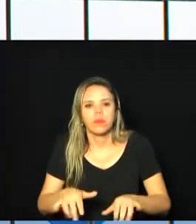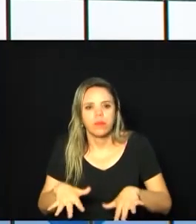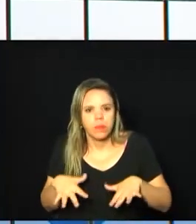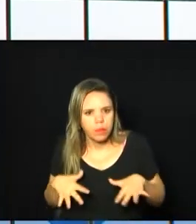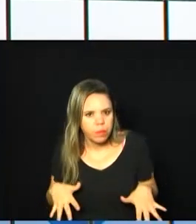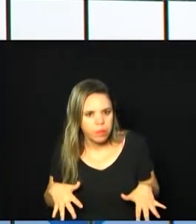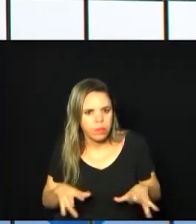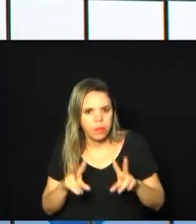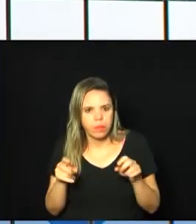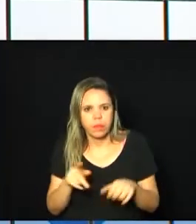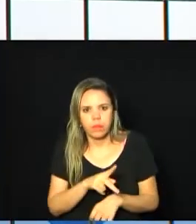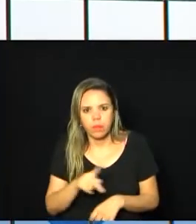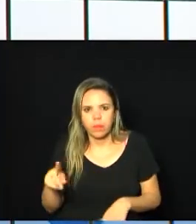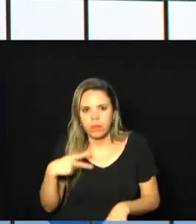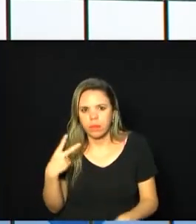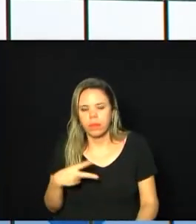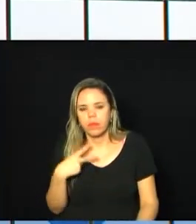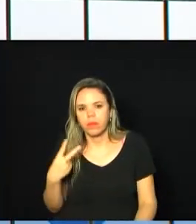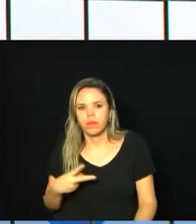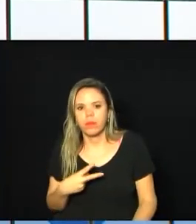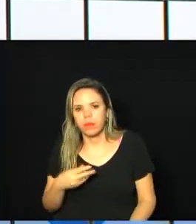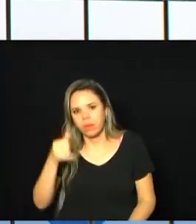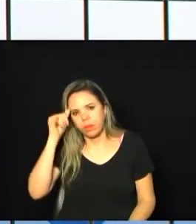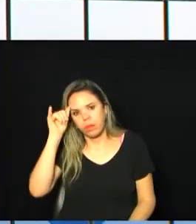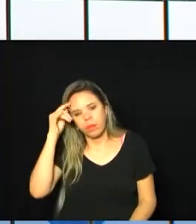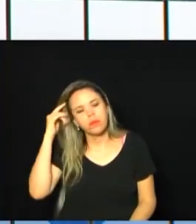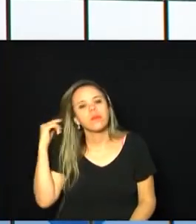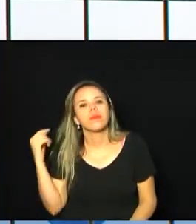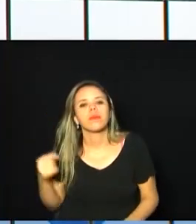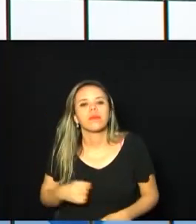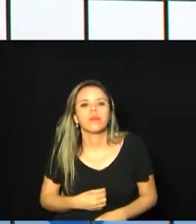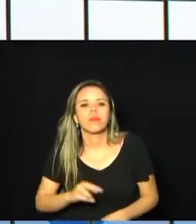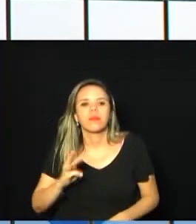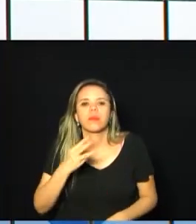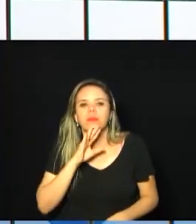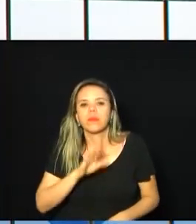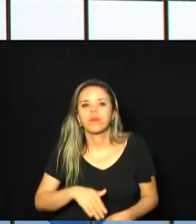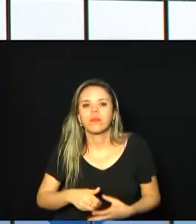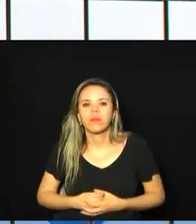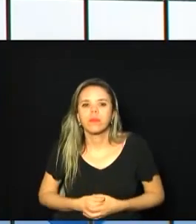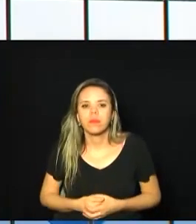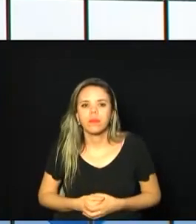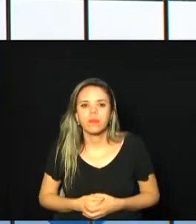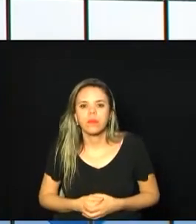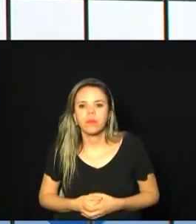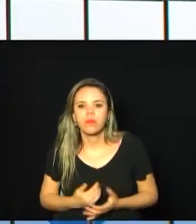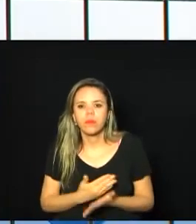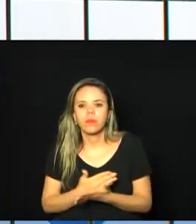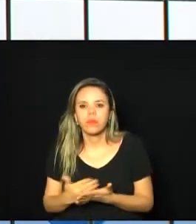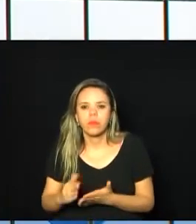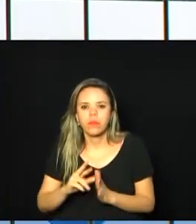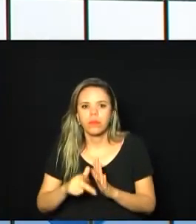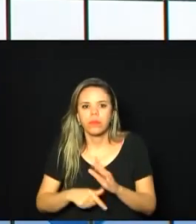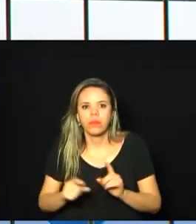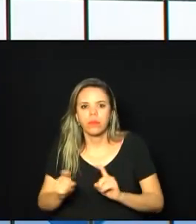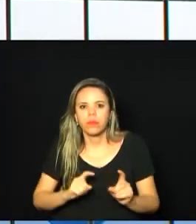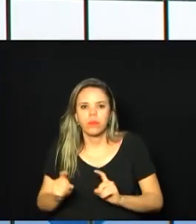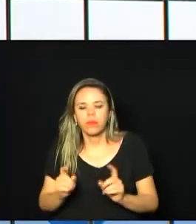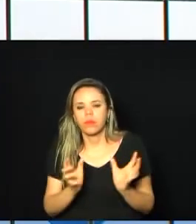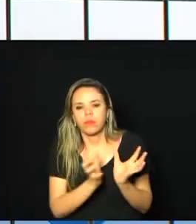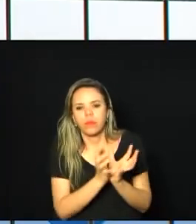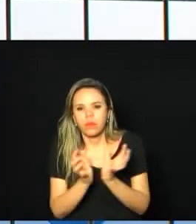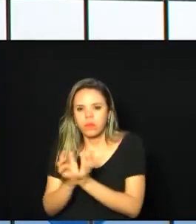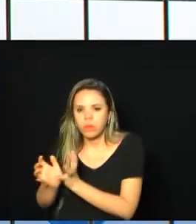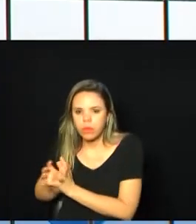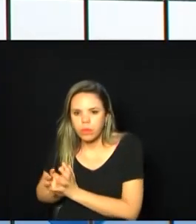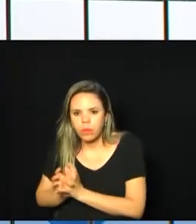plenário, sob a presidência do vereador Paulo Búfalo. Às 3h da tarde, então, começam várias reuniões de comissões